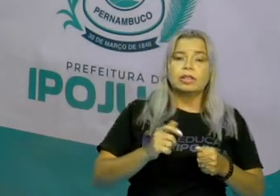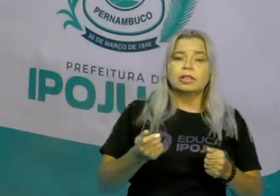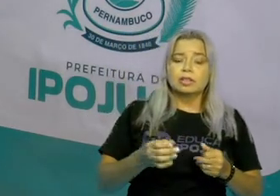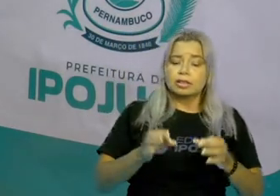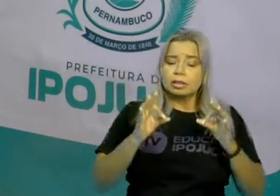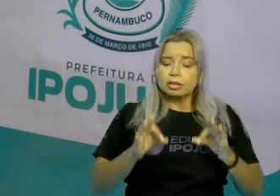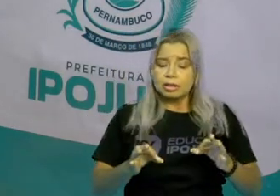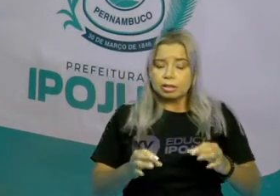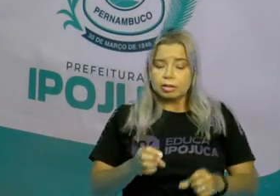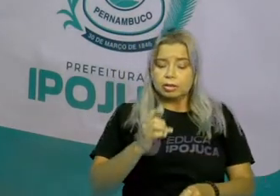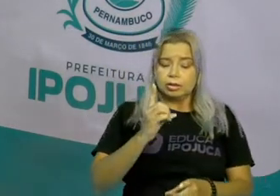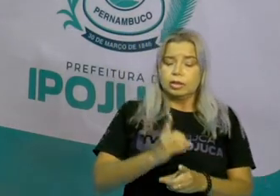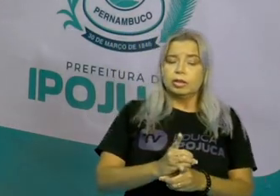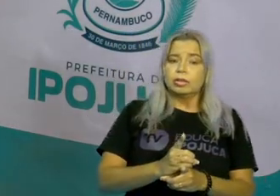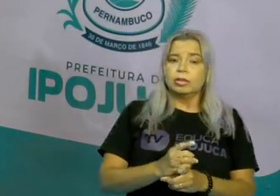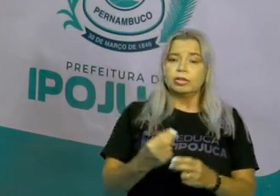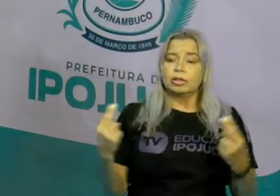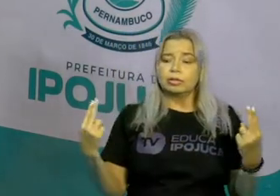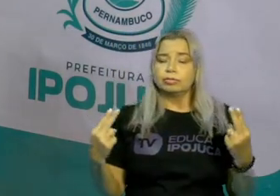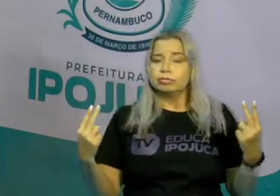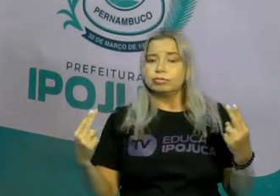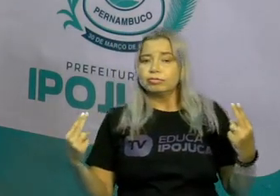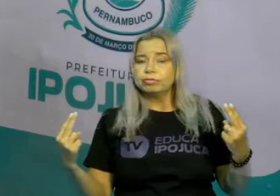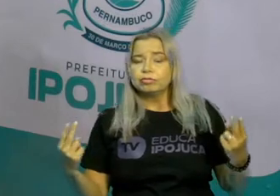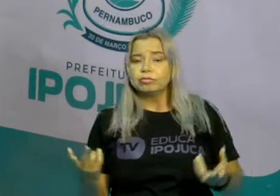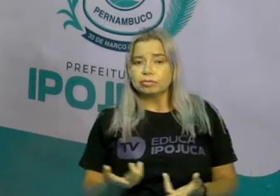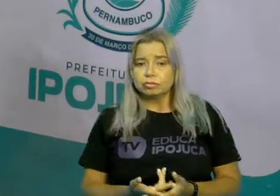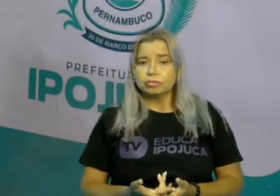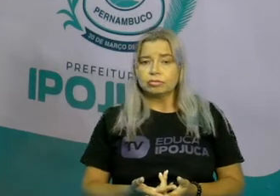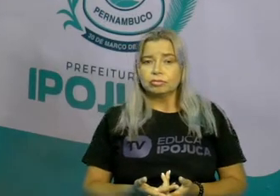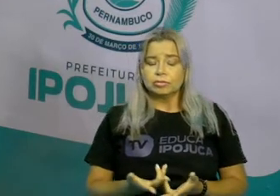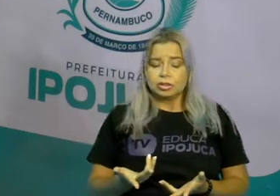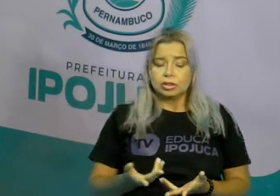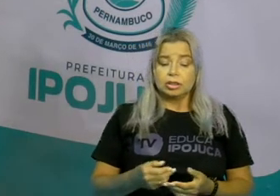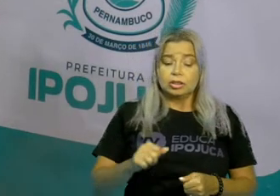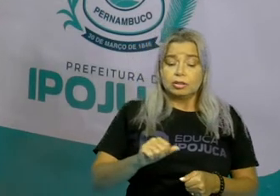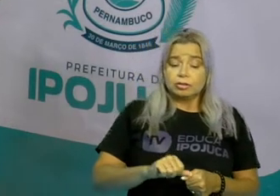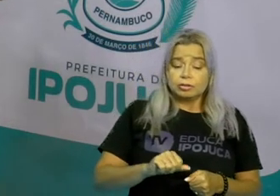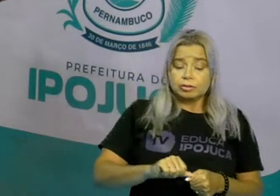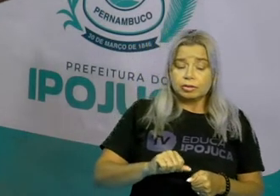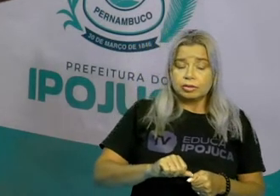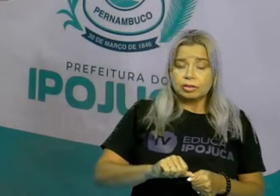dos pares. Faz parte também do desenvolvimento sensorial.